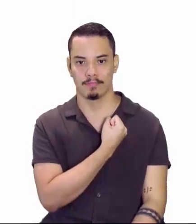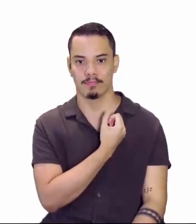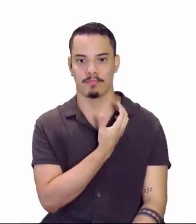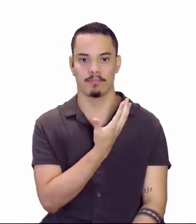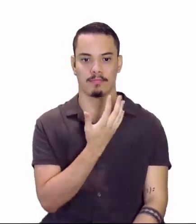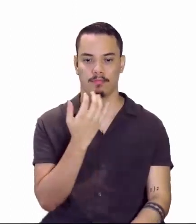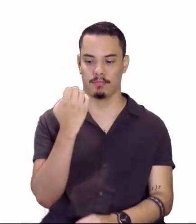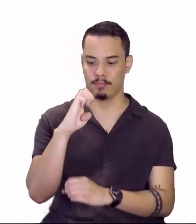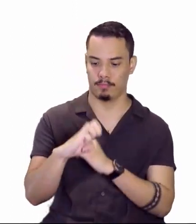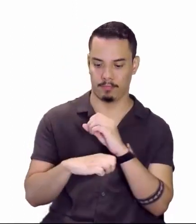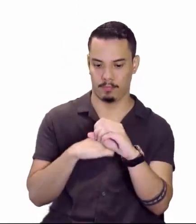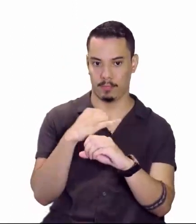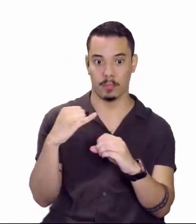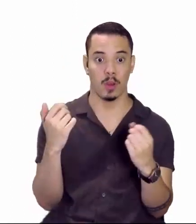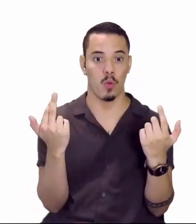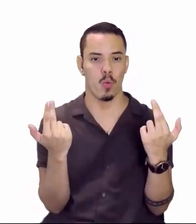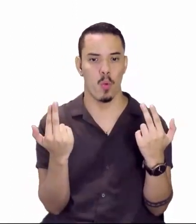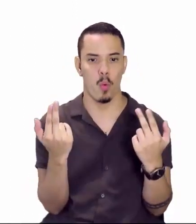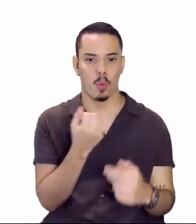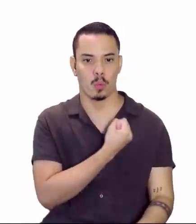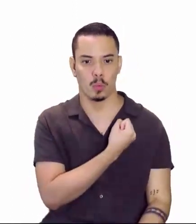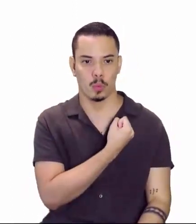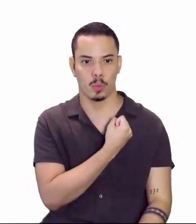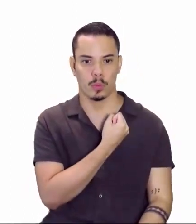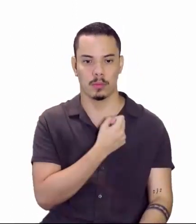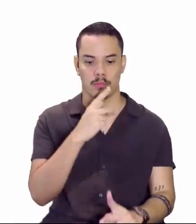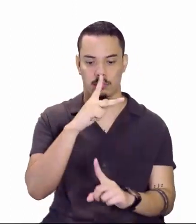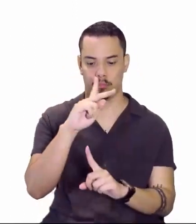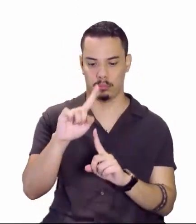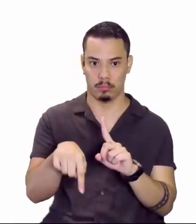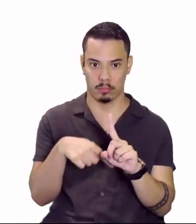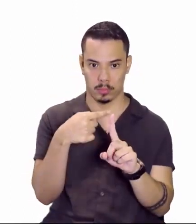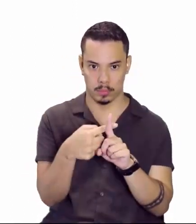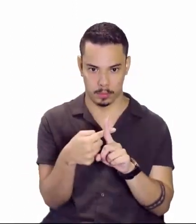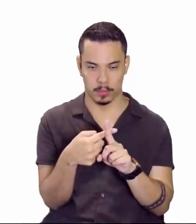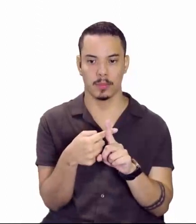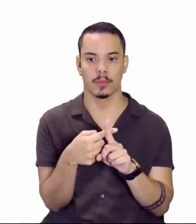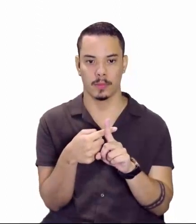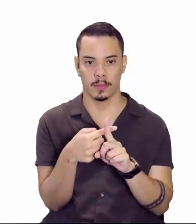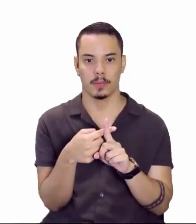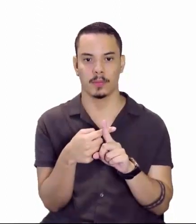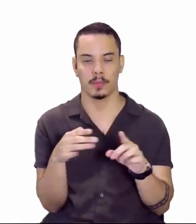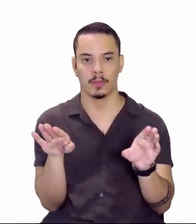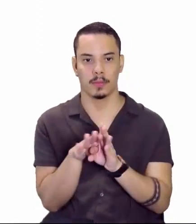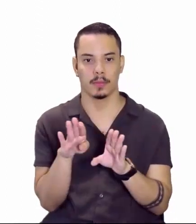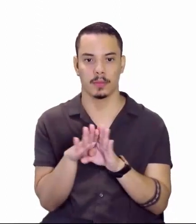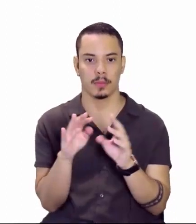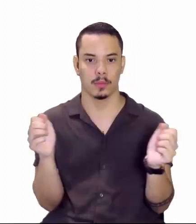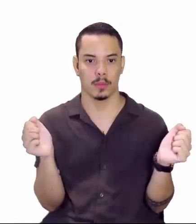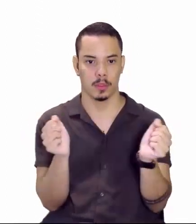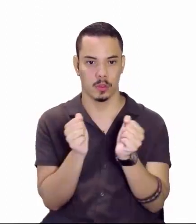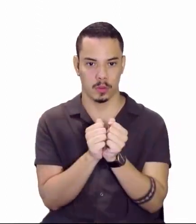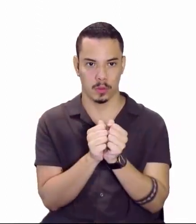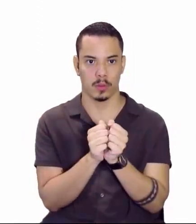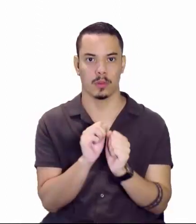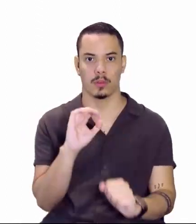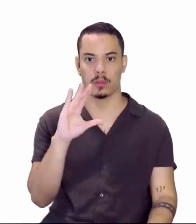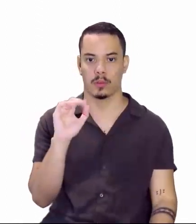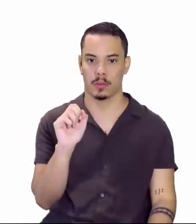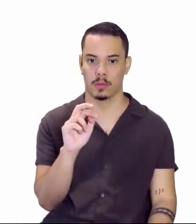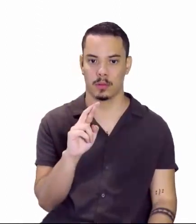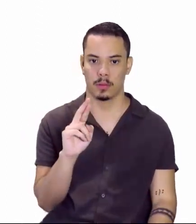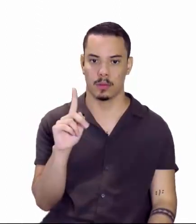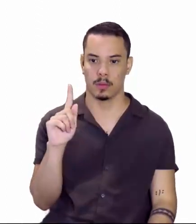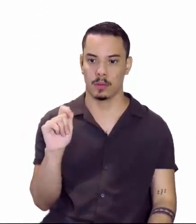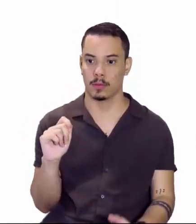igual ao número de prótons, olha só, mais o valor da carga, né?